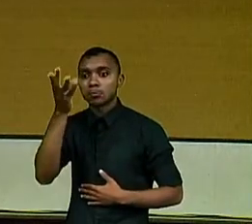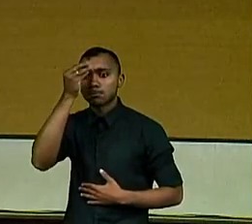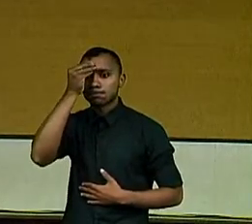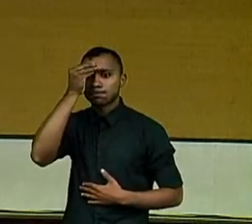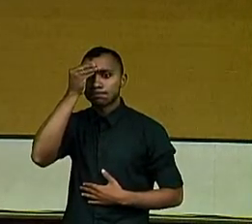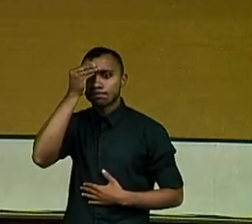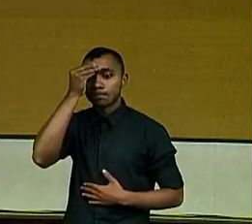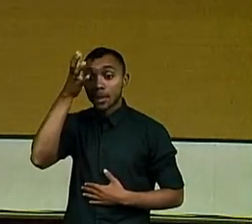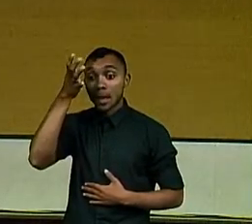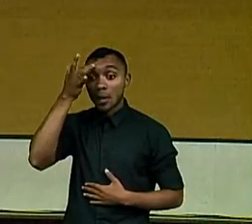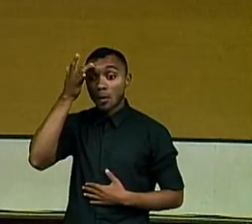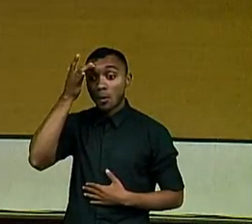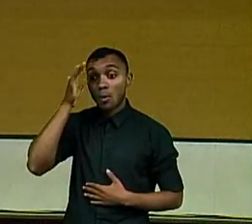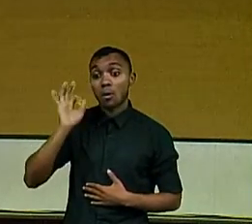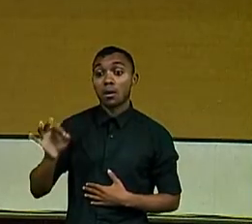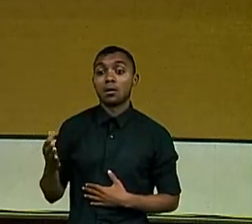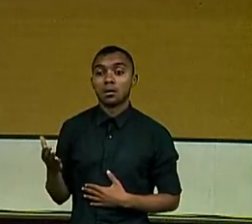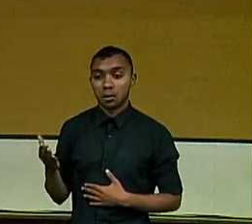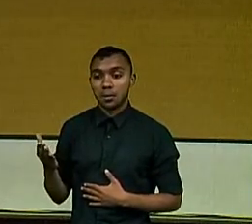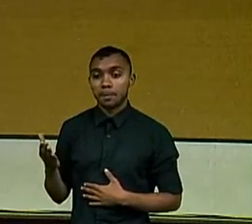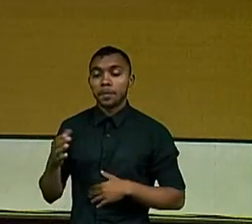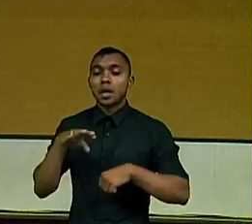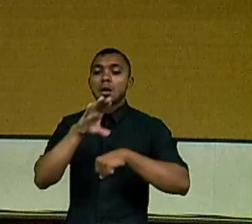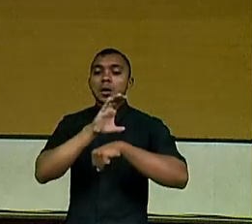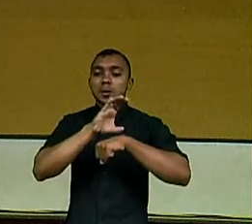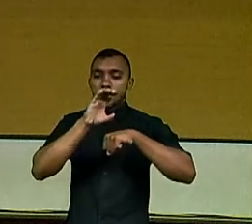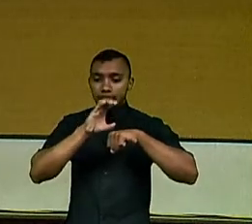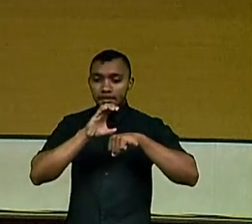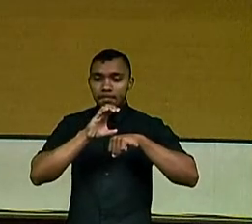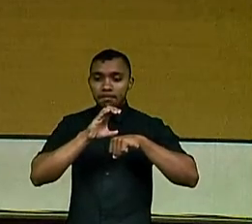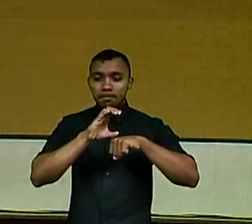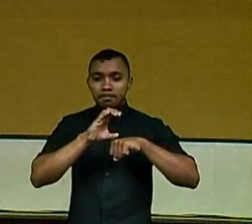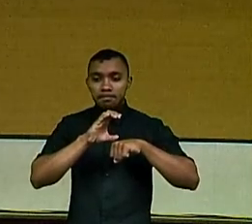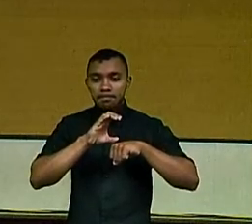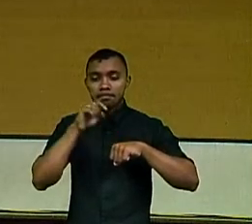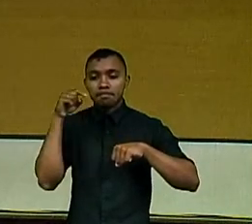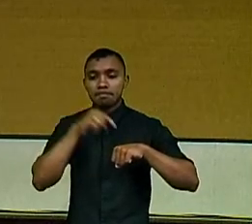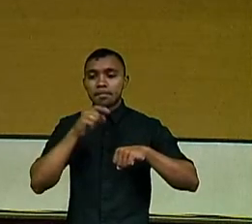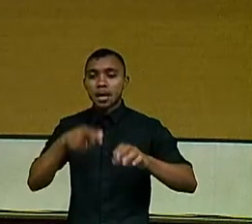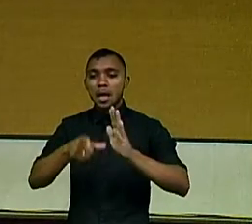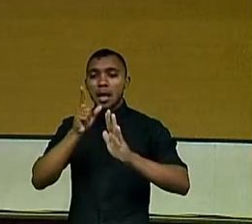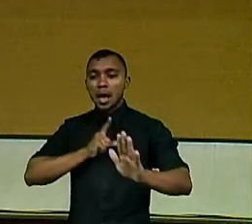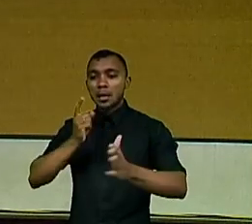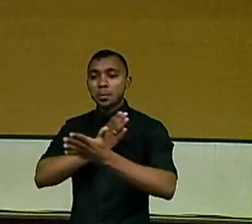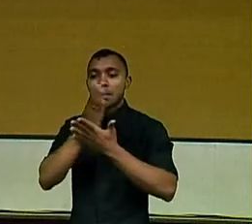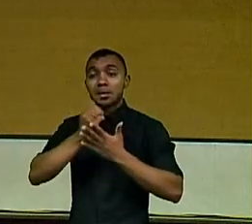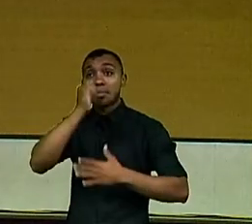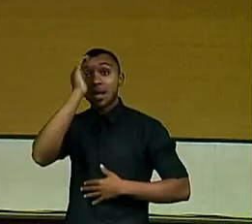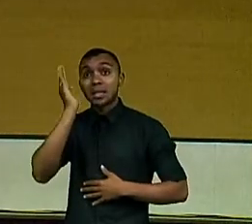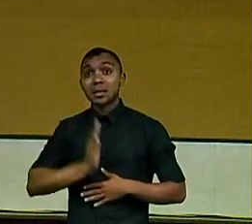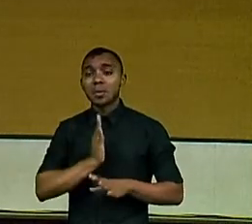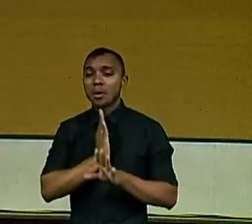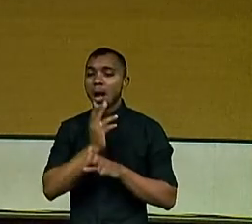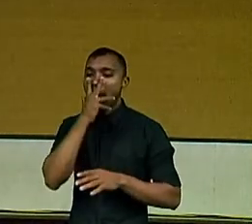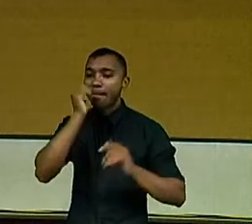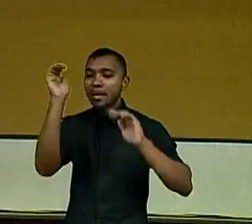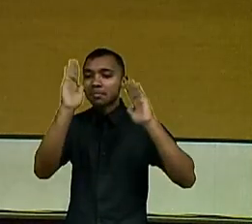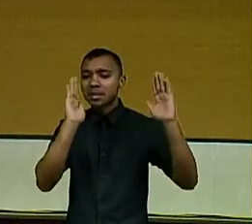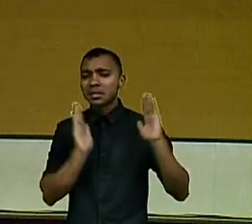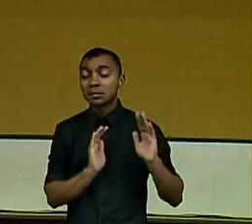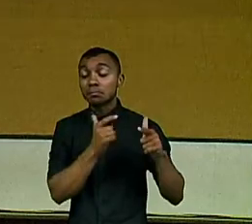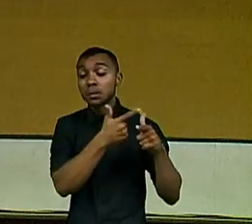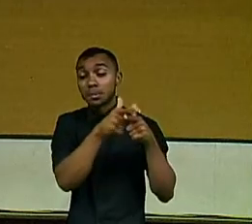essa constituição é ela chegava no Brasil no momento muito delicado que momento era